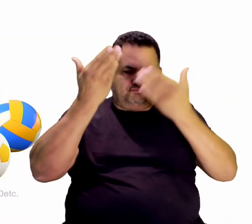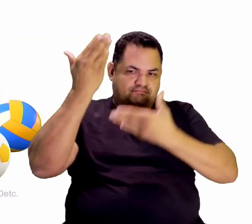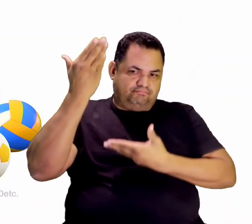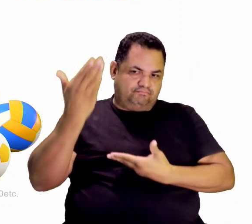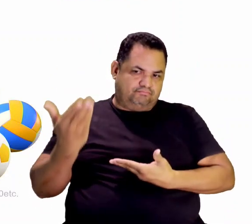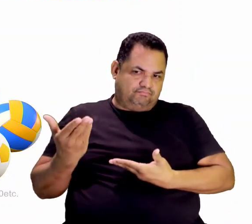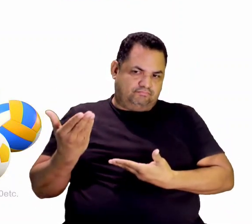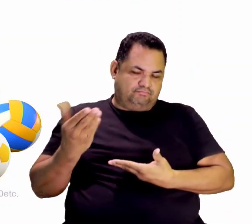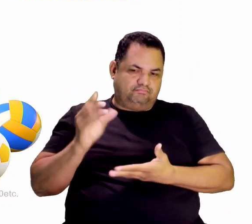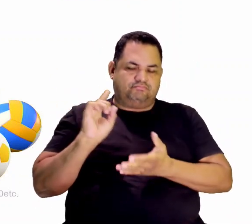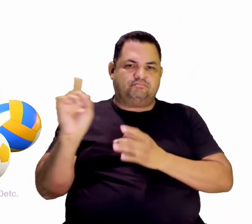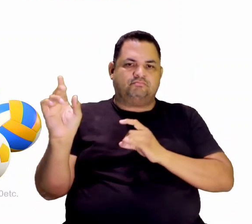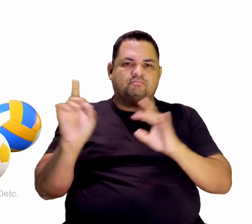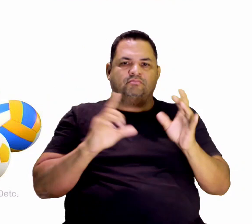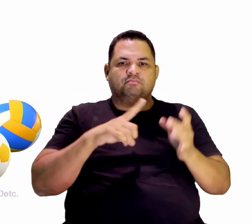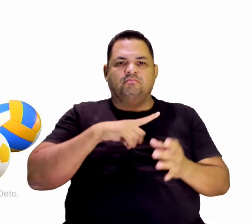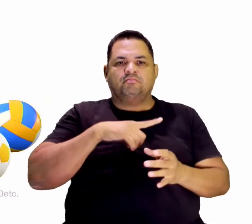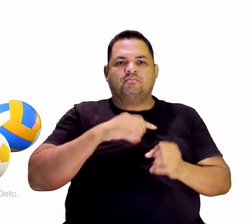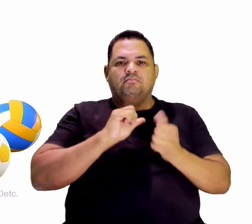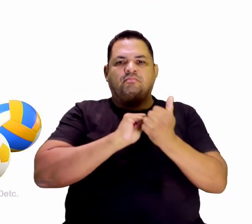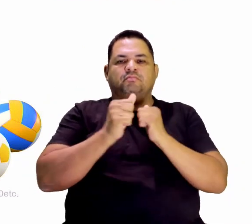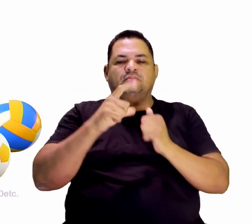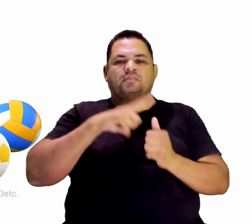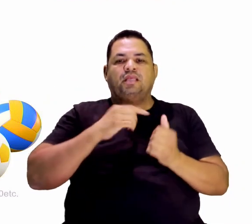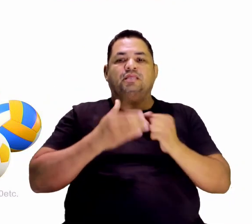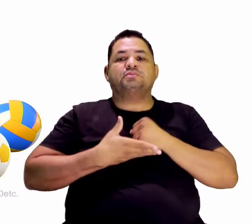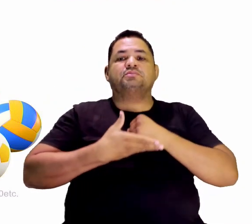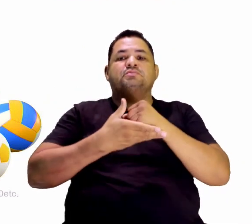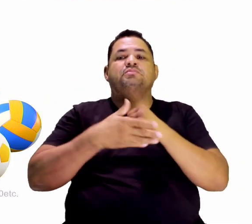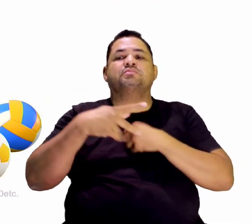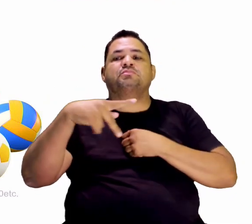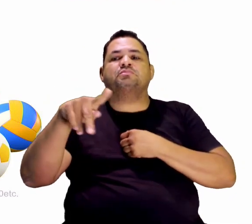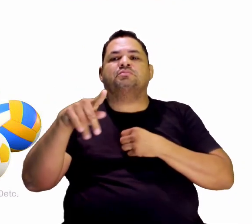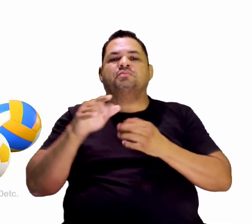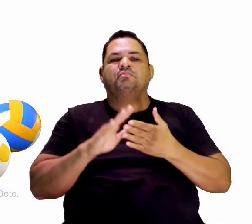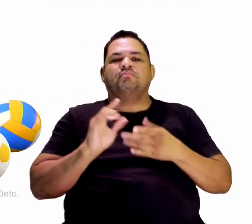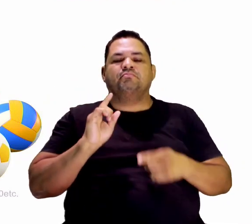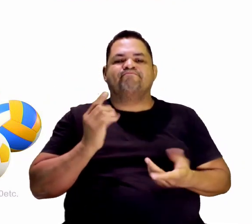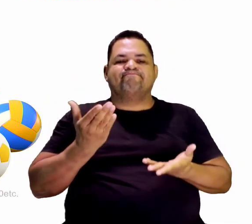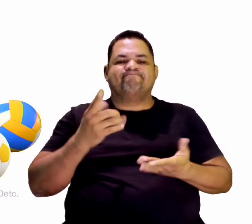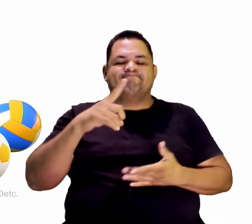entender um pouquinho mais então do que é esse fundamento. Dá uma olhada aí nesse slide.